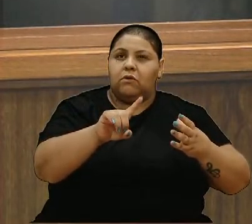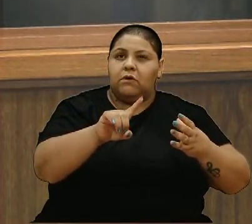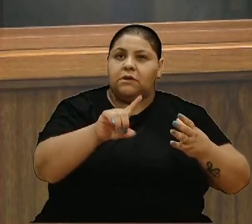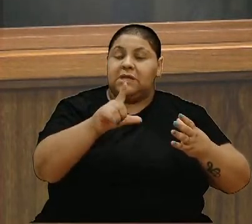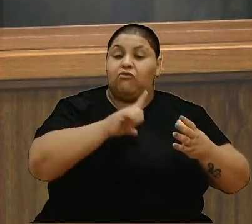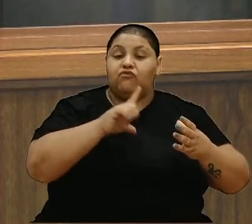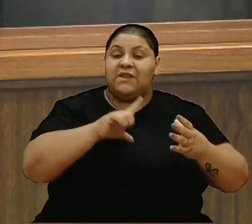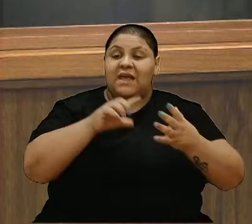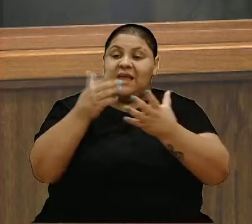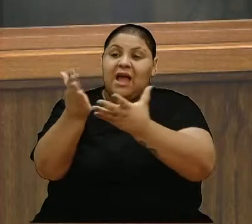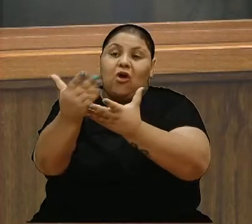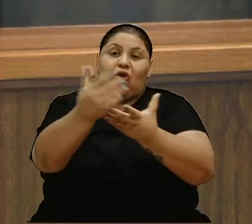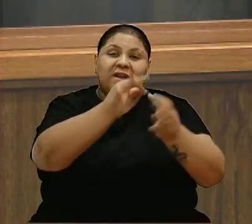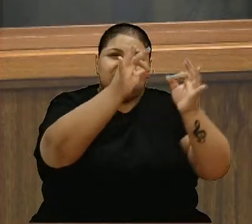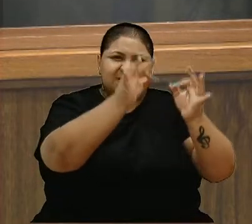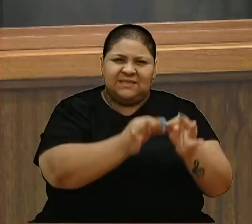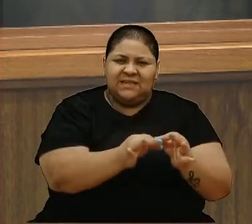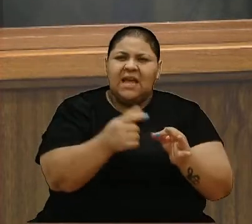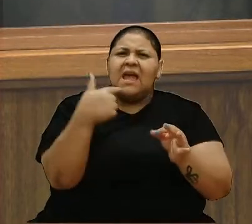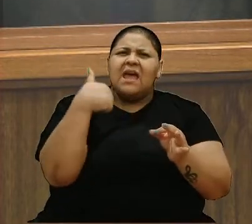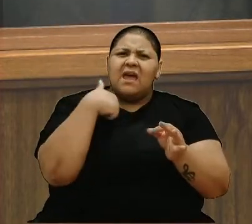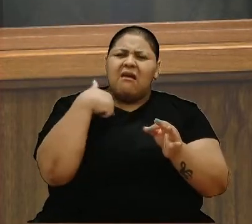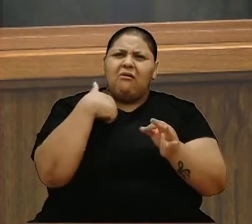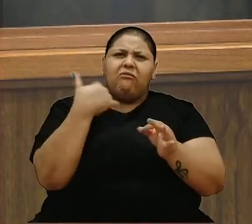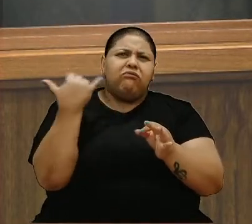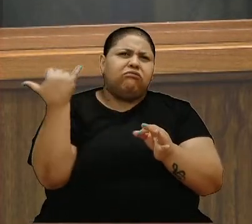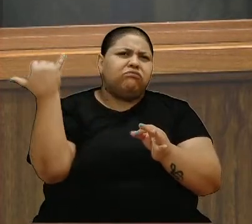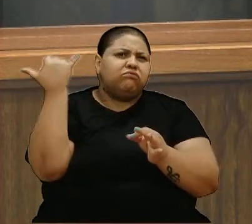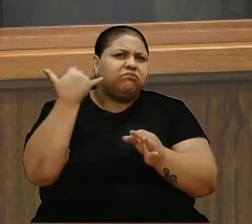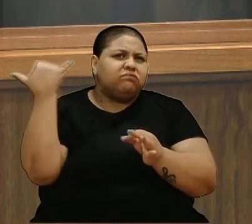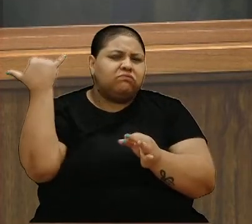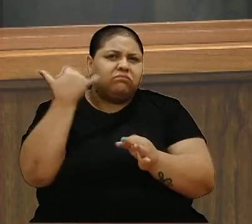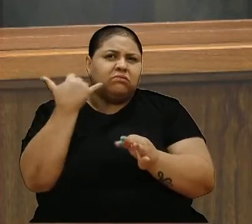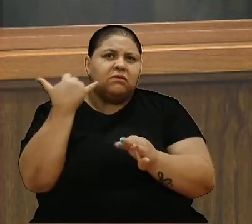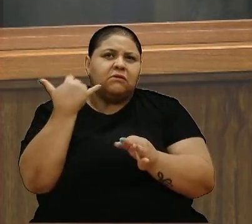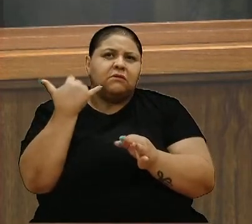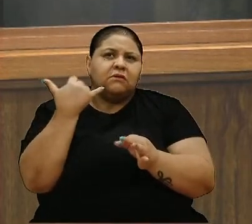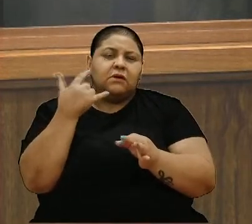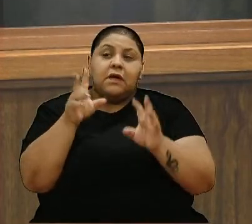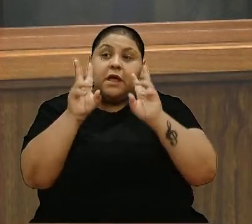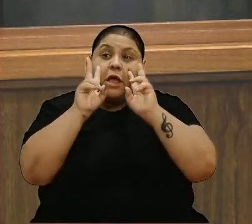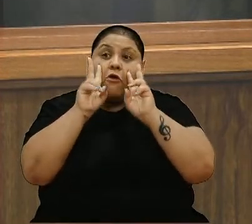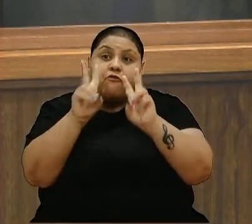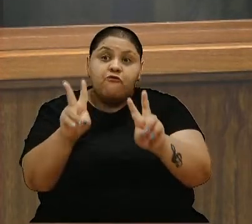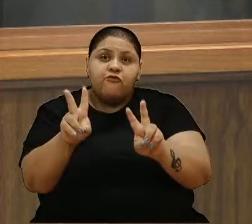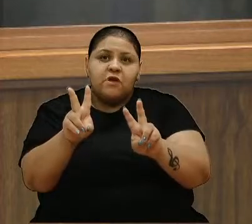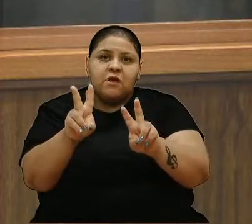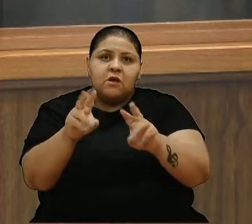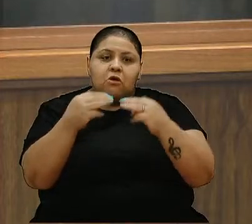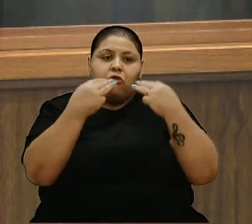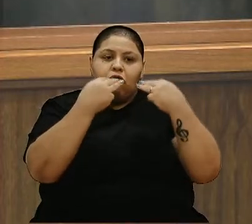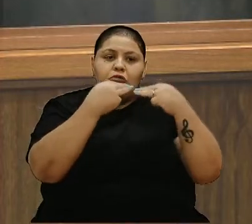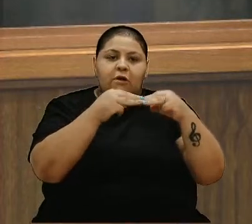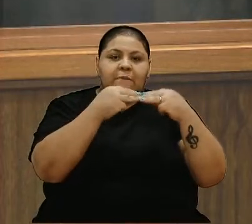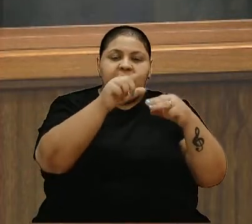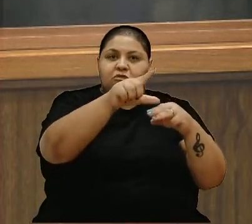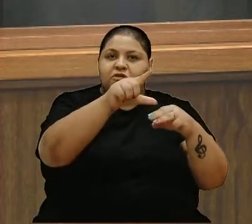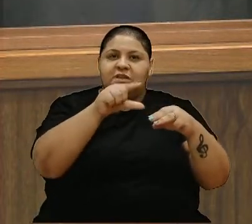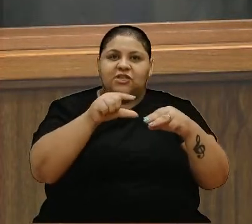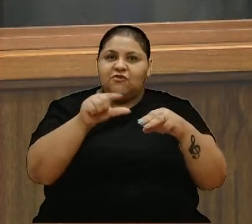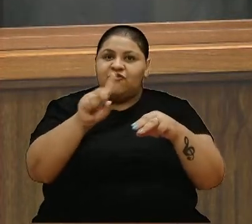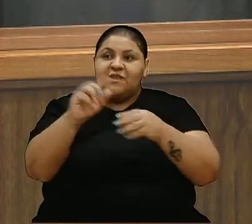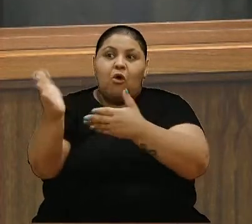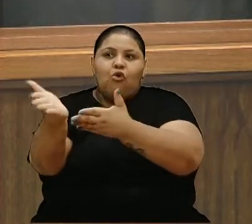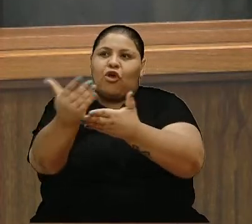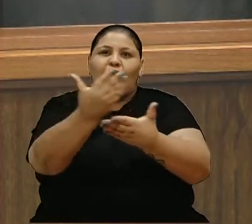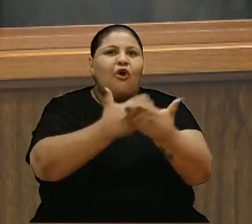coleta. Ontem mesmo eu recebi em algumas localidades o caminhão passa, o seletivo não recolhe tudo. A gente sabe que